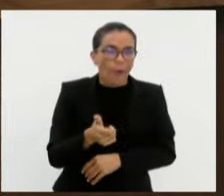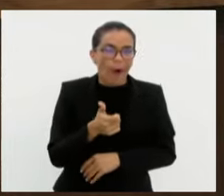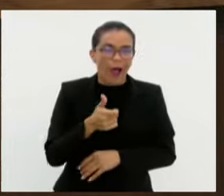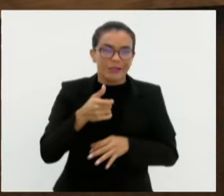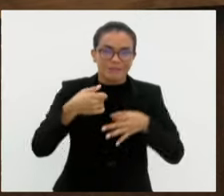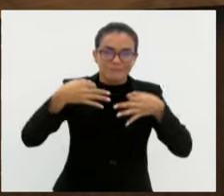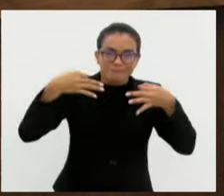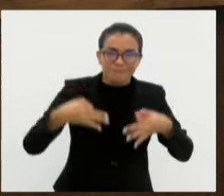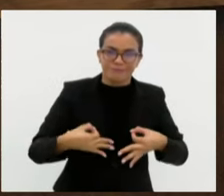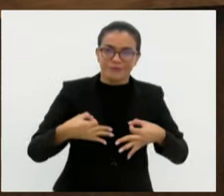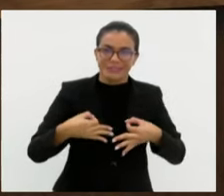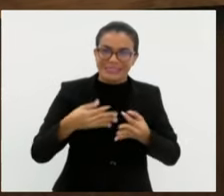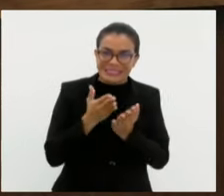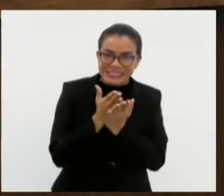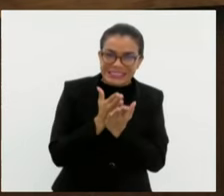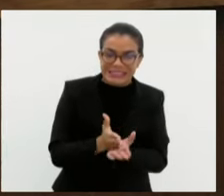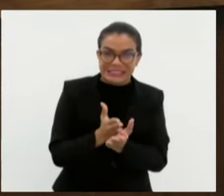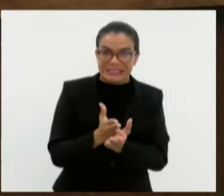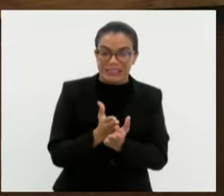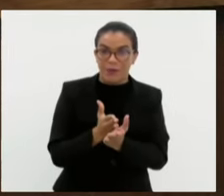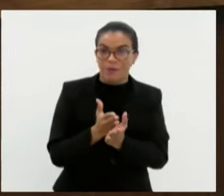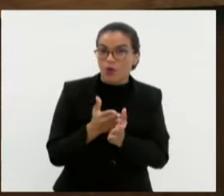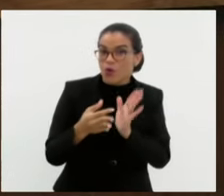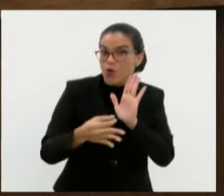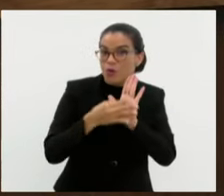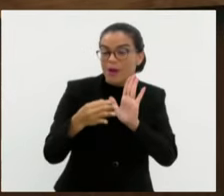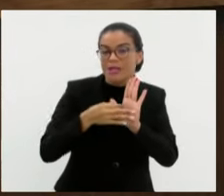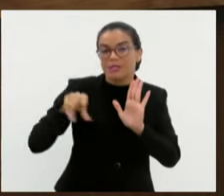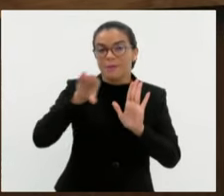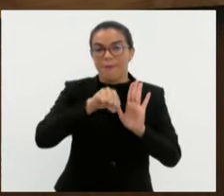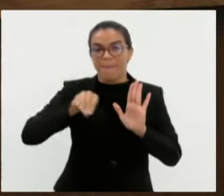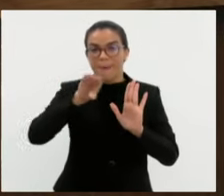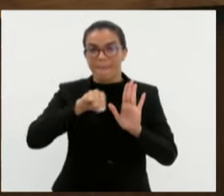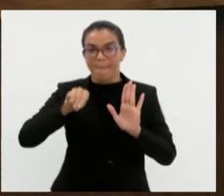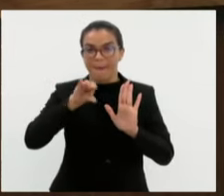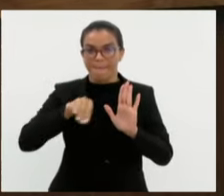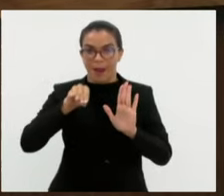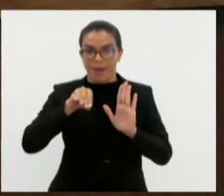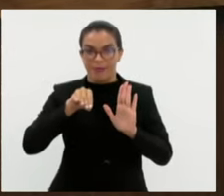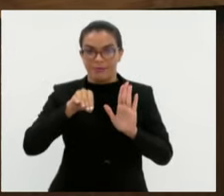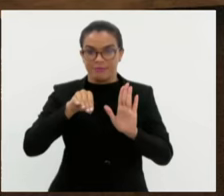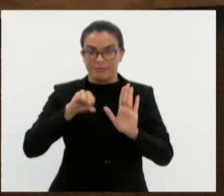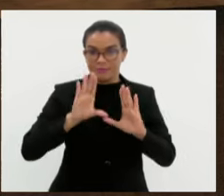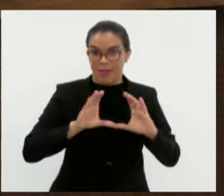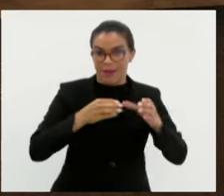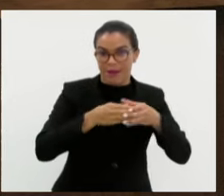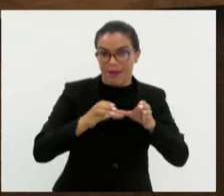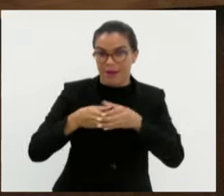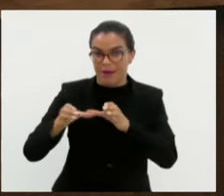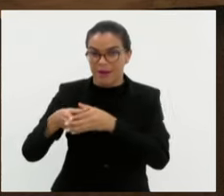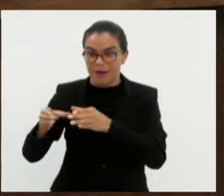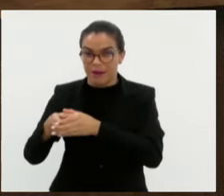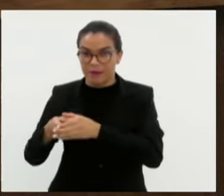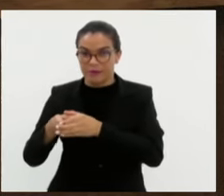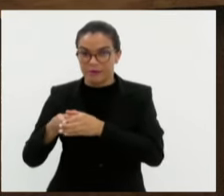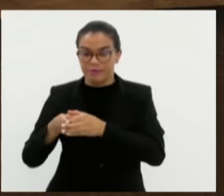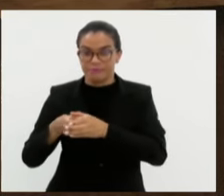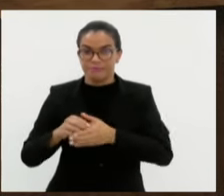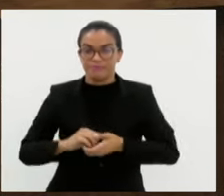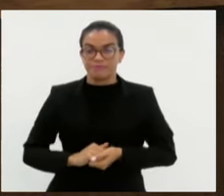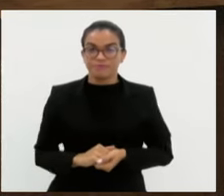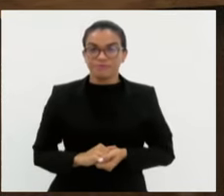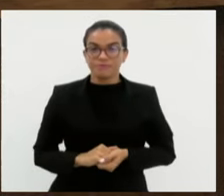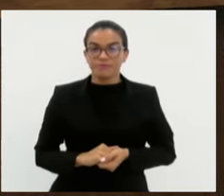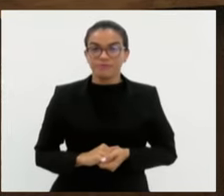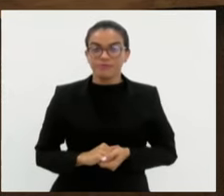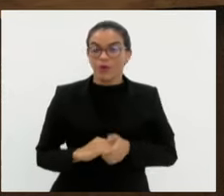integralidade dos projetos apreciados por essa casa, o parecer verbal das comissões. Quando iniciamos essa legislatura,